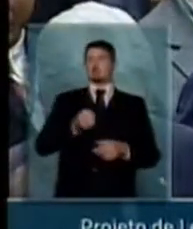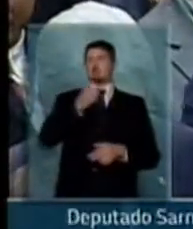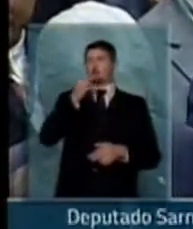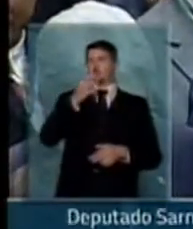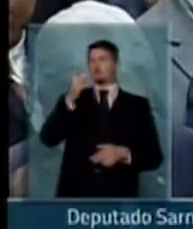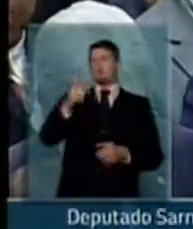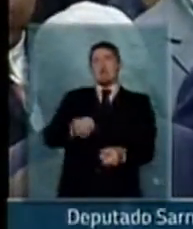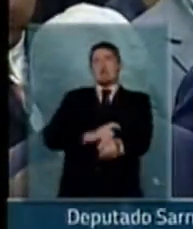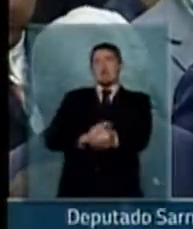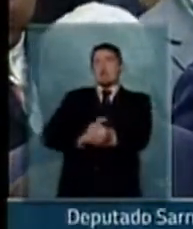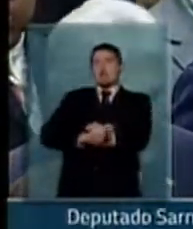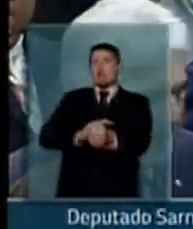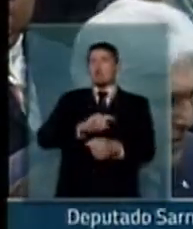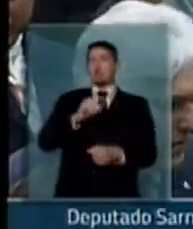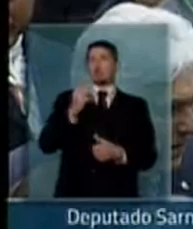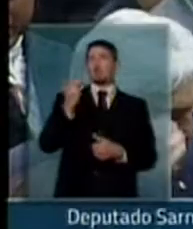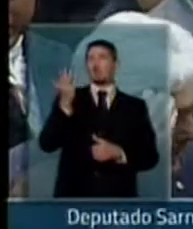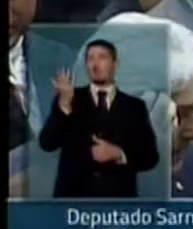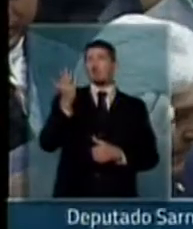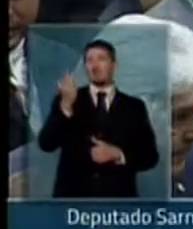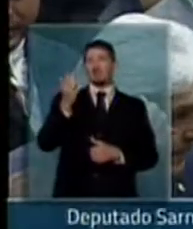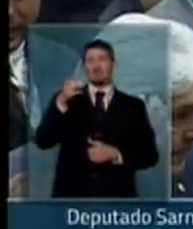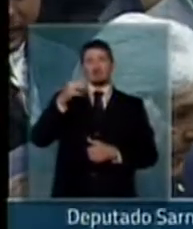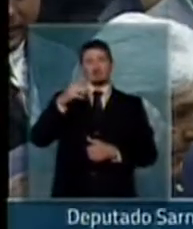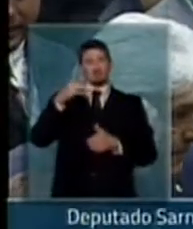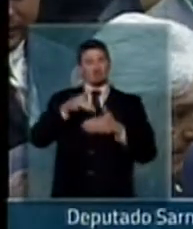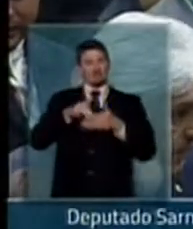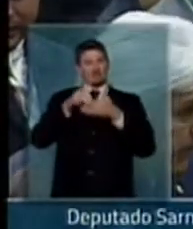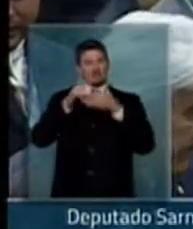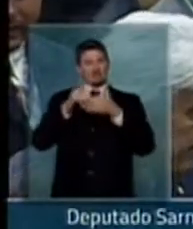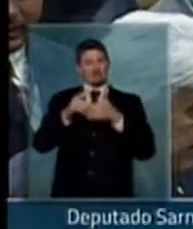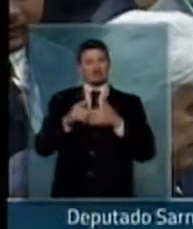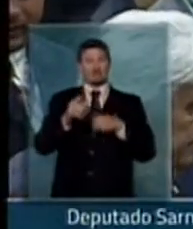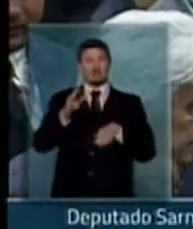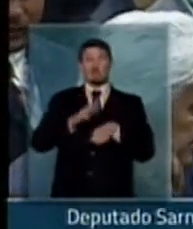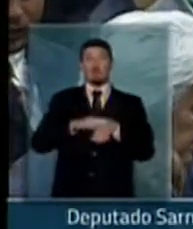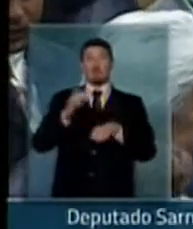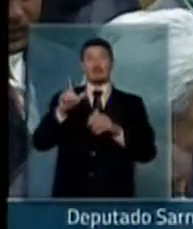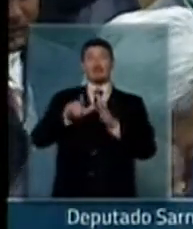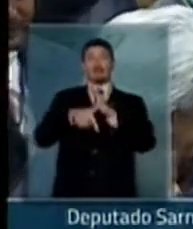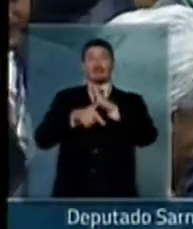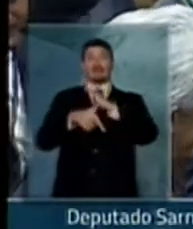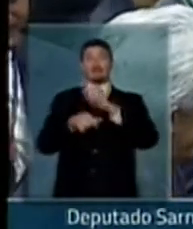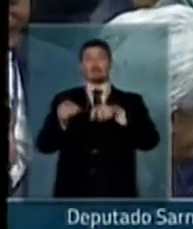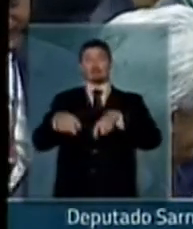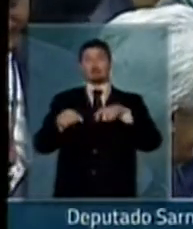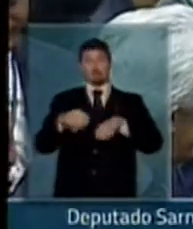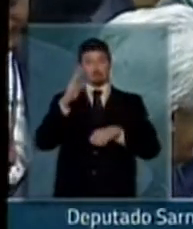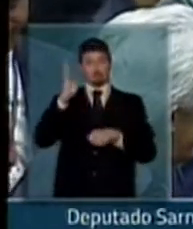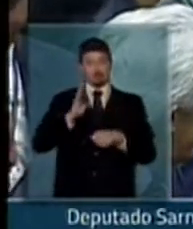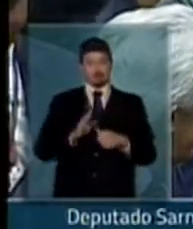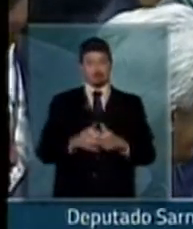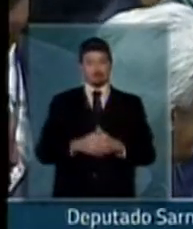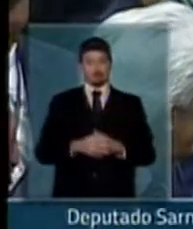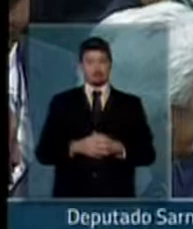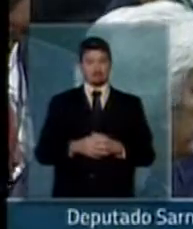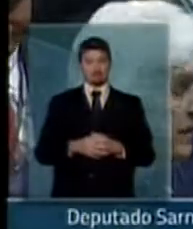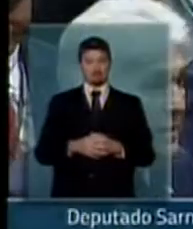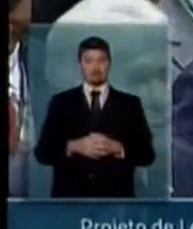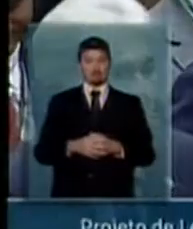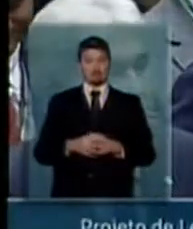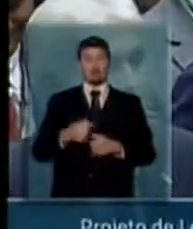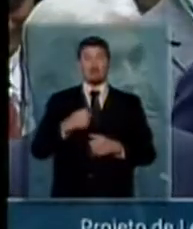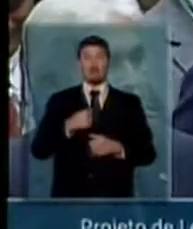discurso raivoso do representante do que há de mais atrasado no ruralismo brasileiro.